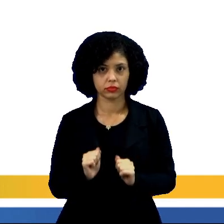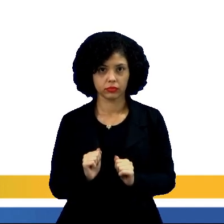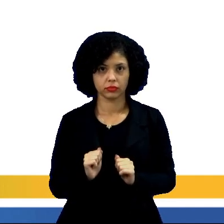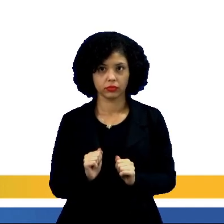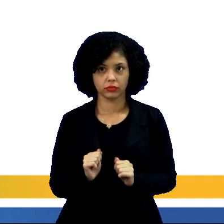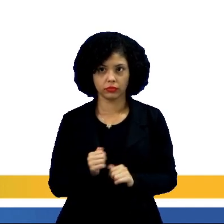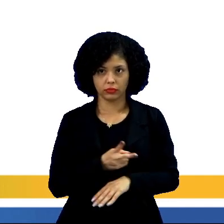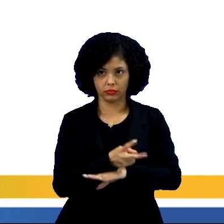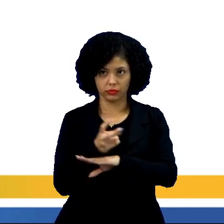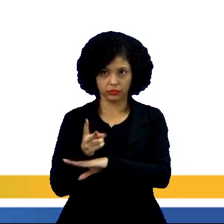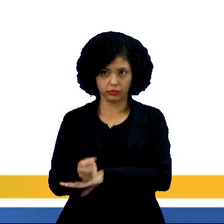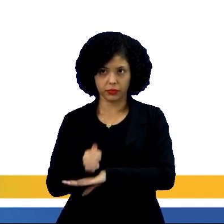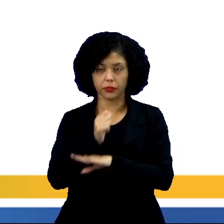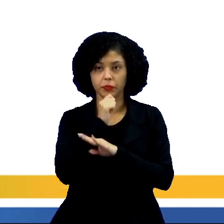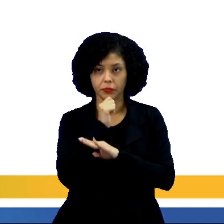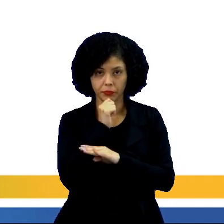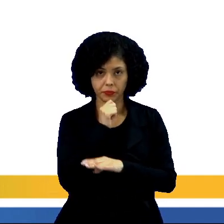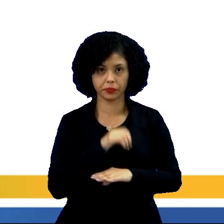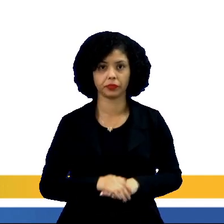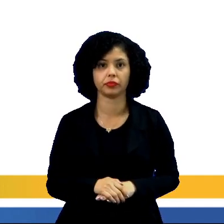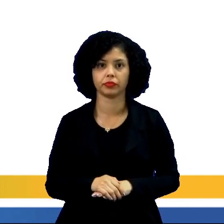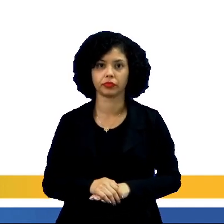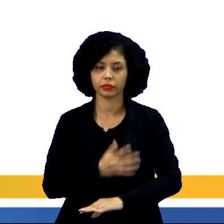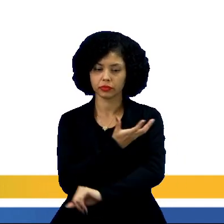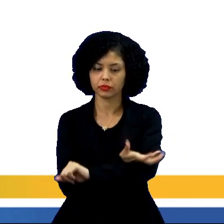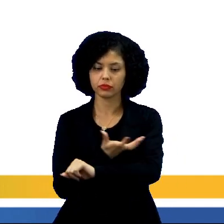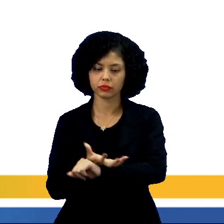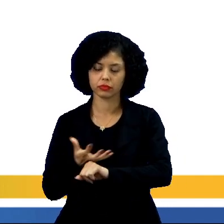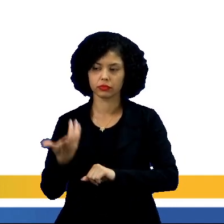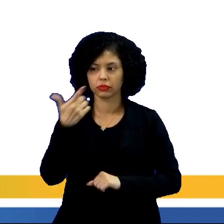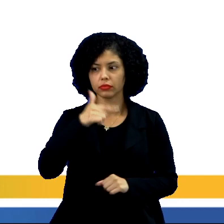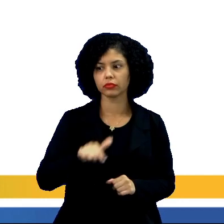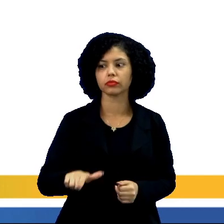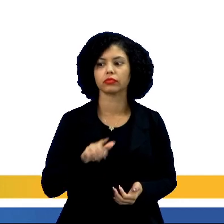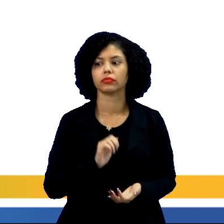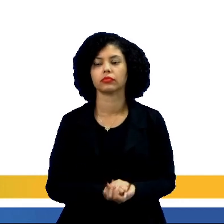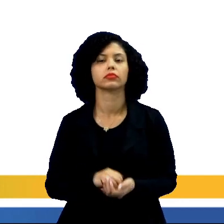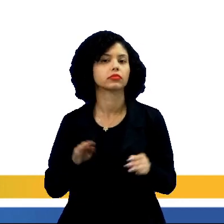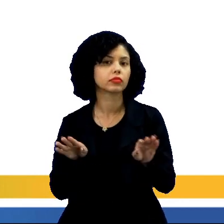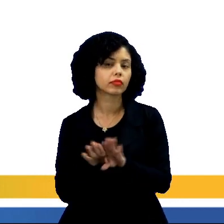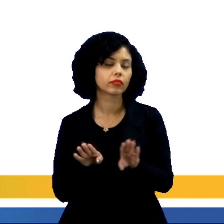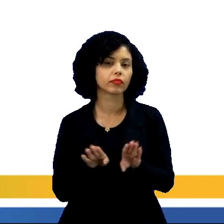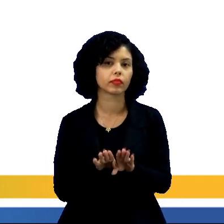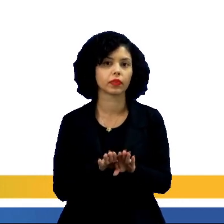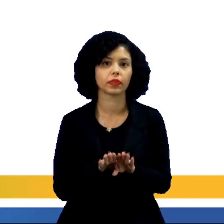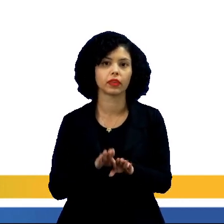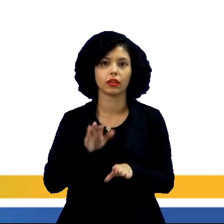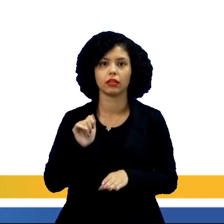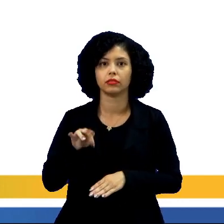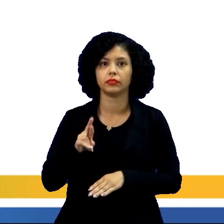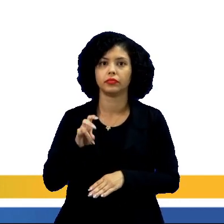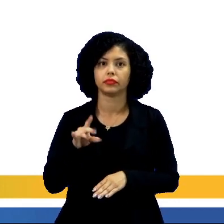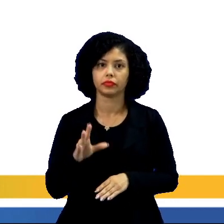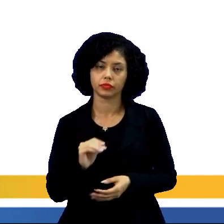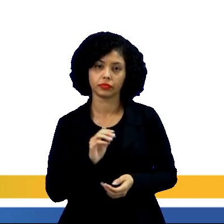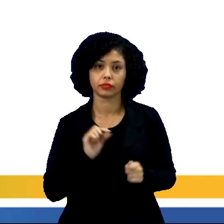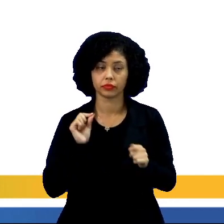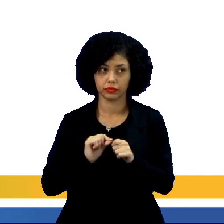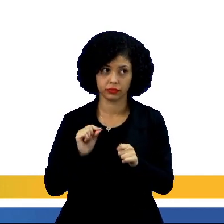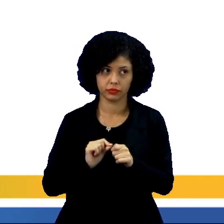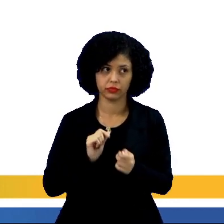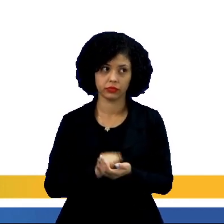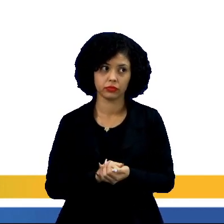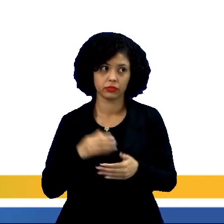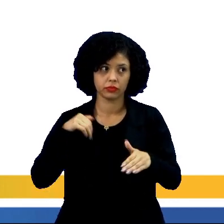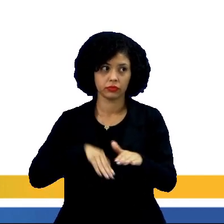ser absorvidas ali, né, pelas plantas novamente e também pelos aquíferos, formar aquíferos, né, que